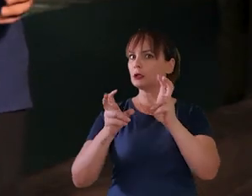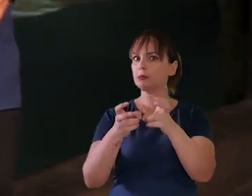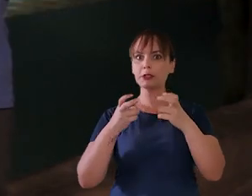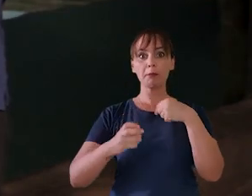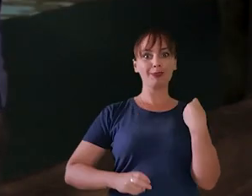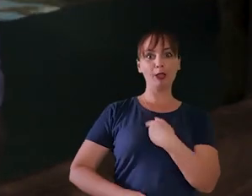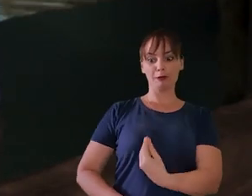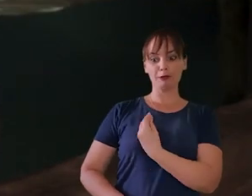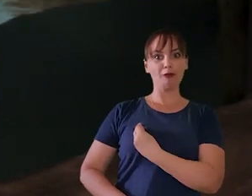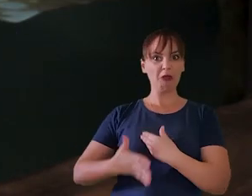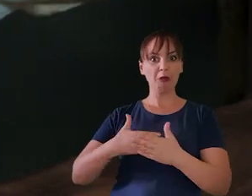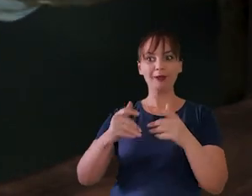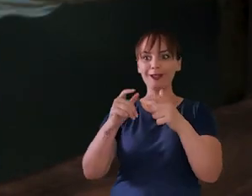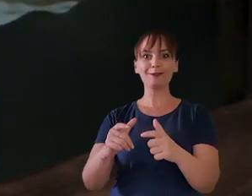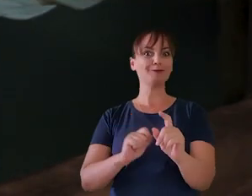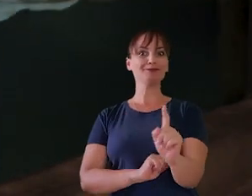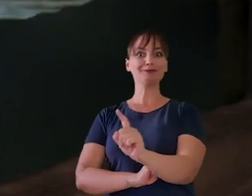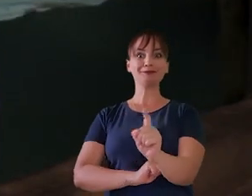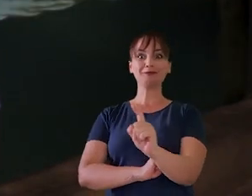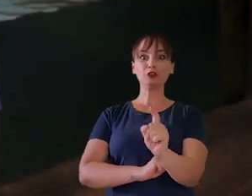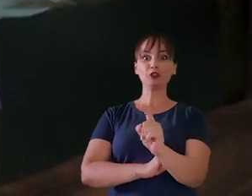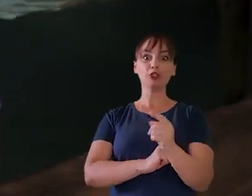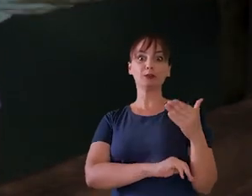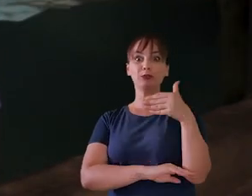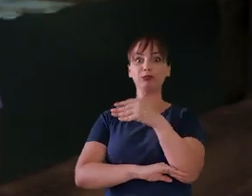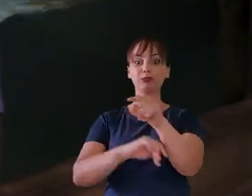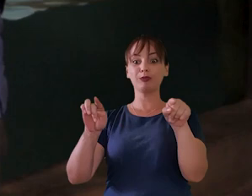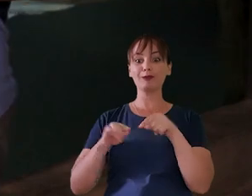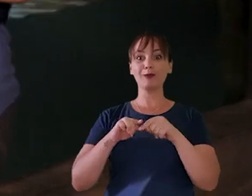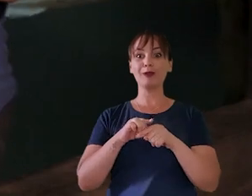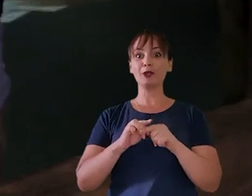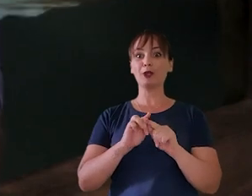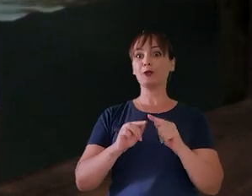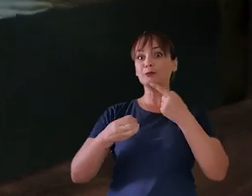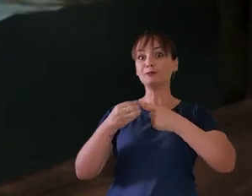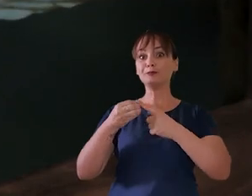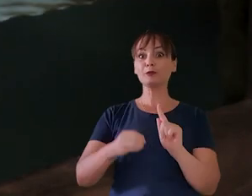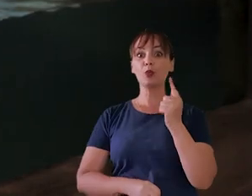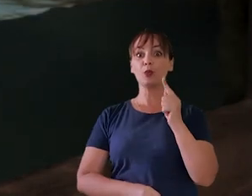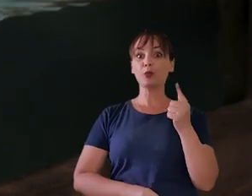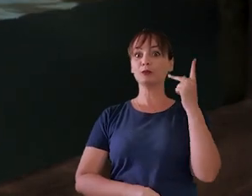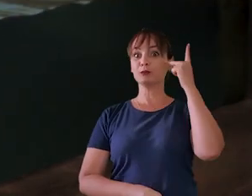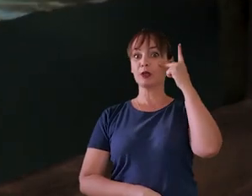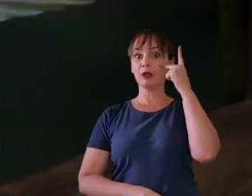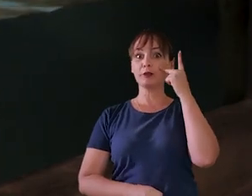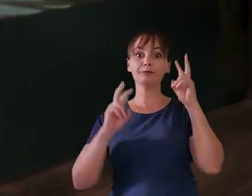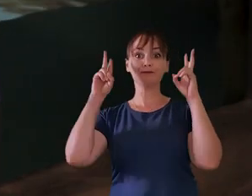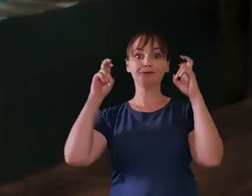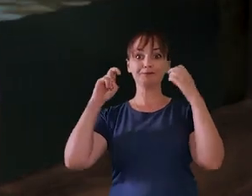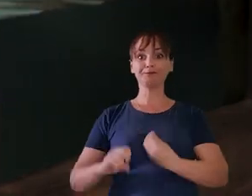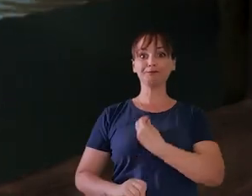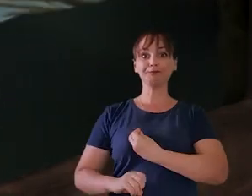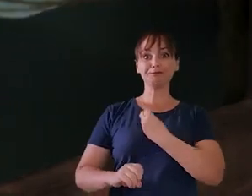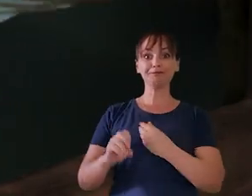está em qualquer lugar. Nós estamos no Aquário do Guarujá, no litoral sul de São Paulo, para falar sobre vida aquática. Mas antes